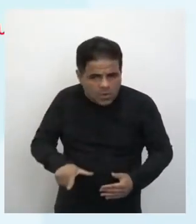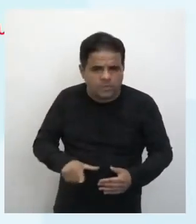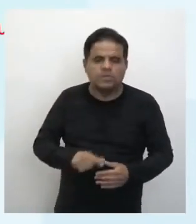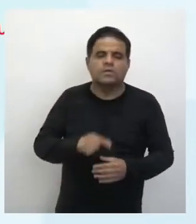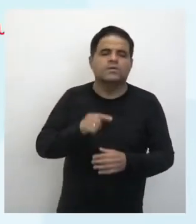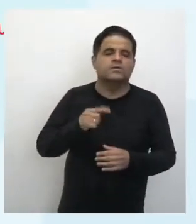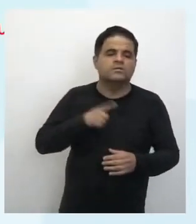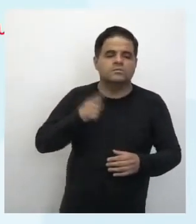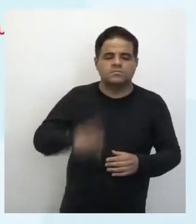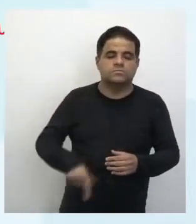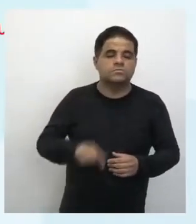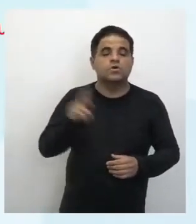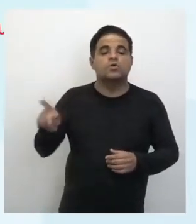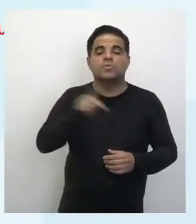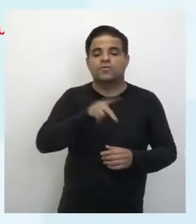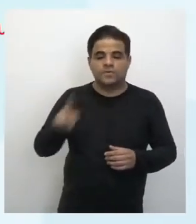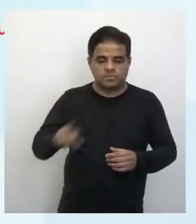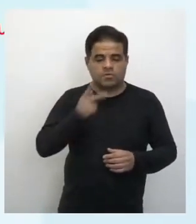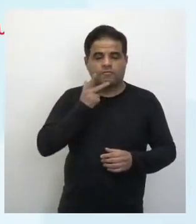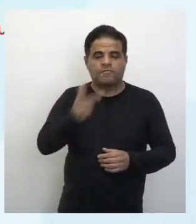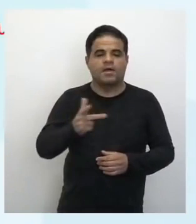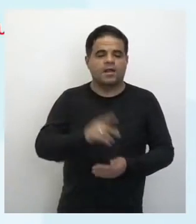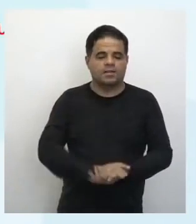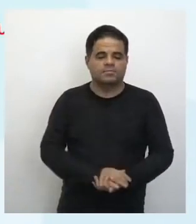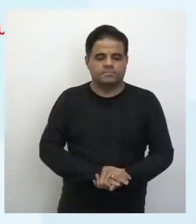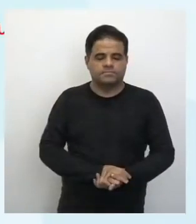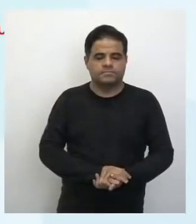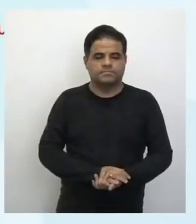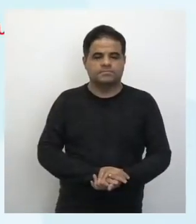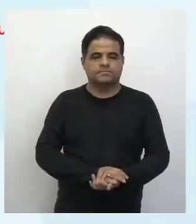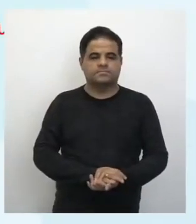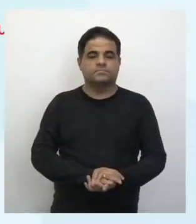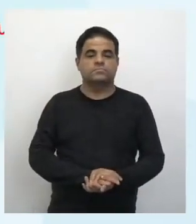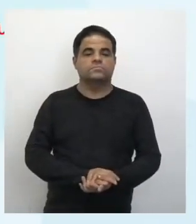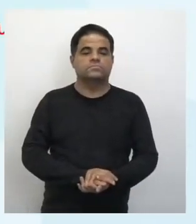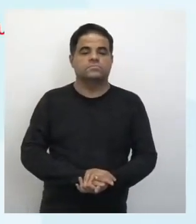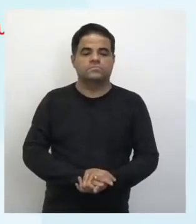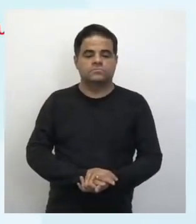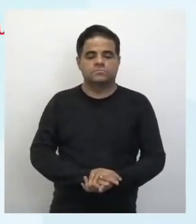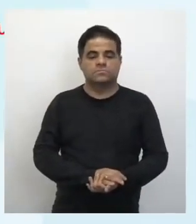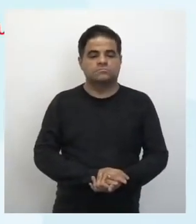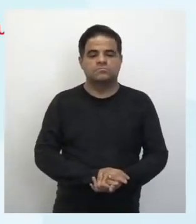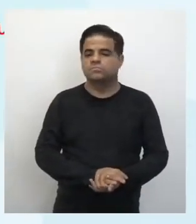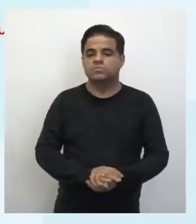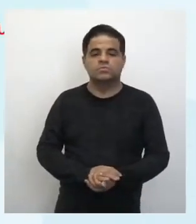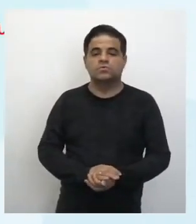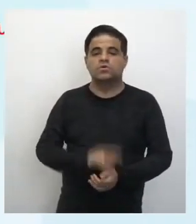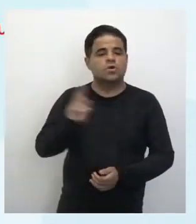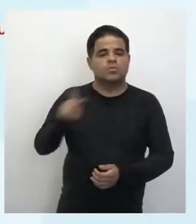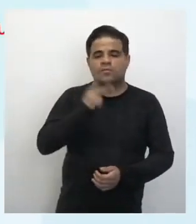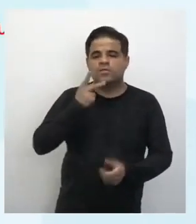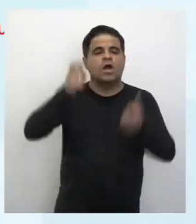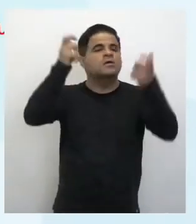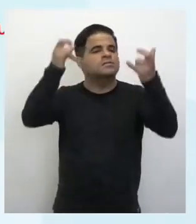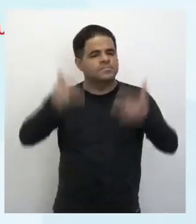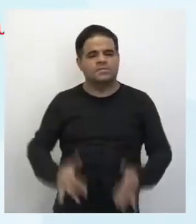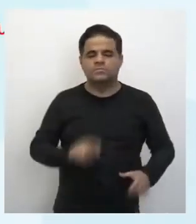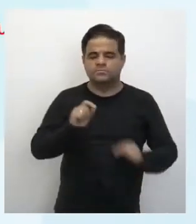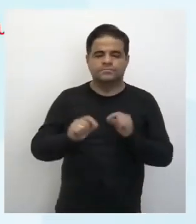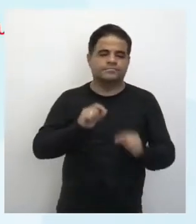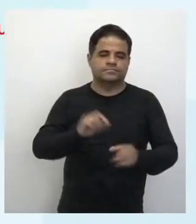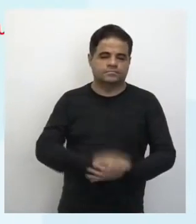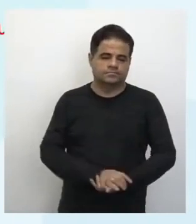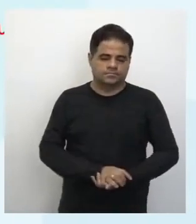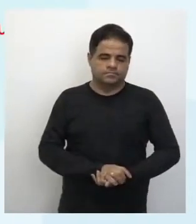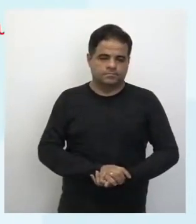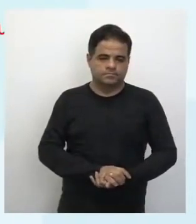2 minutos. Qual o professor? De novo ficou vacina. Deixa. O professor diz que... Vamos